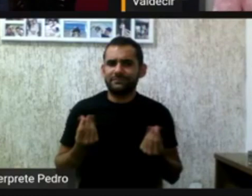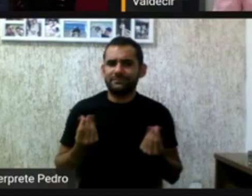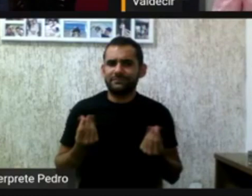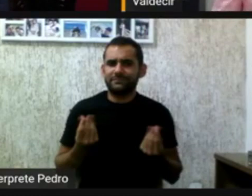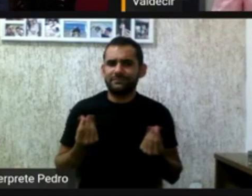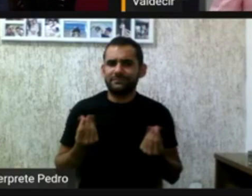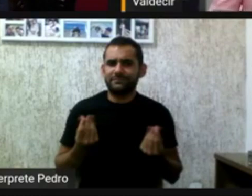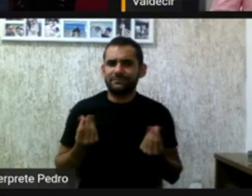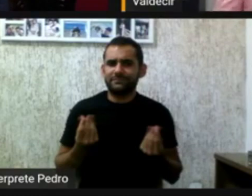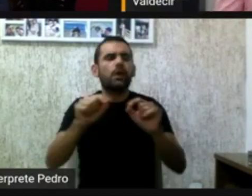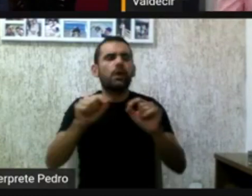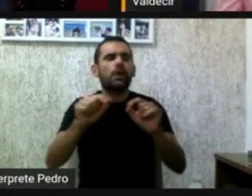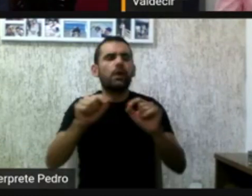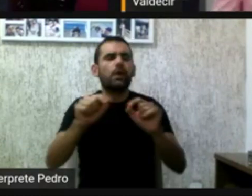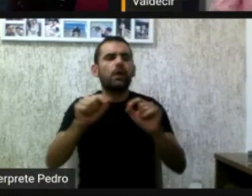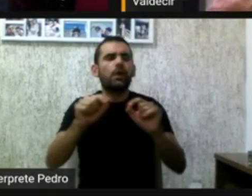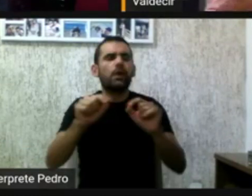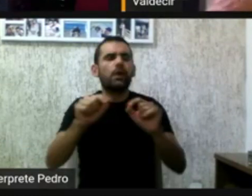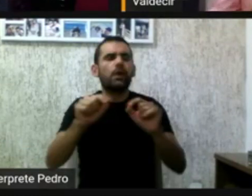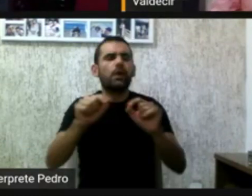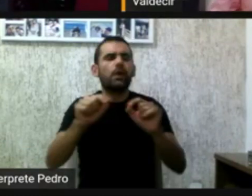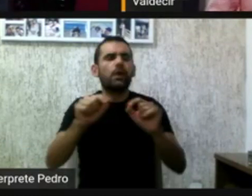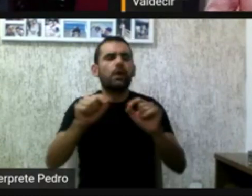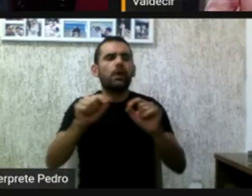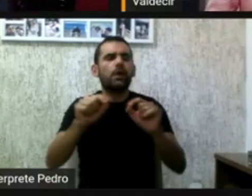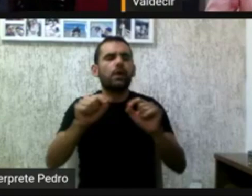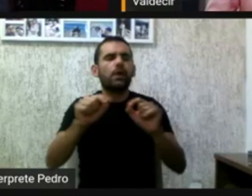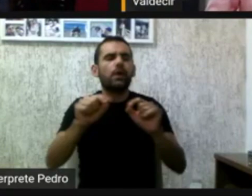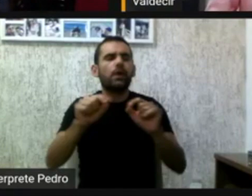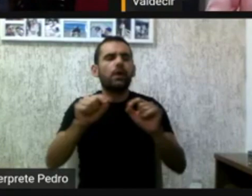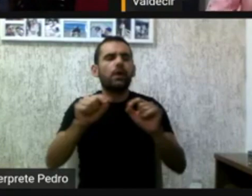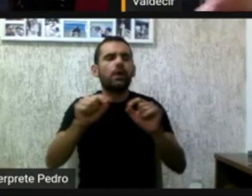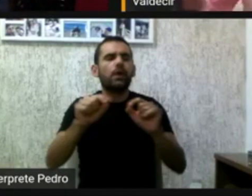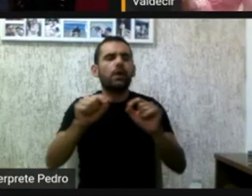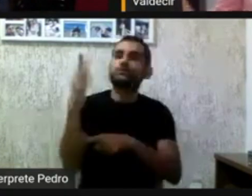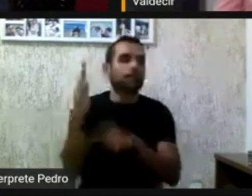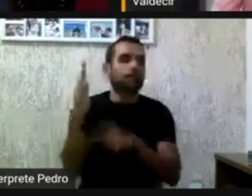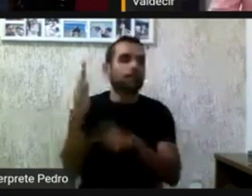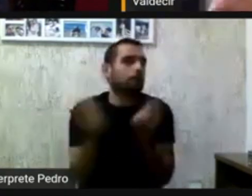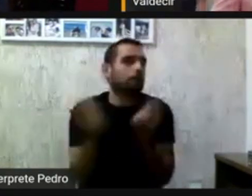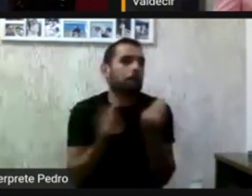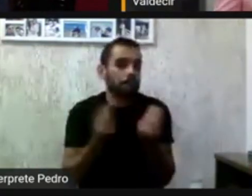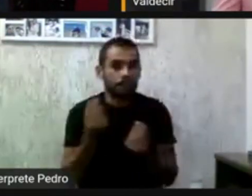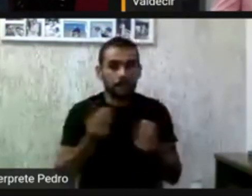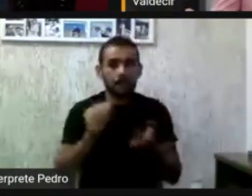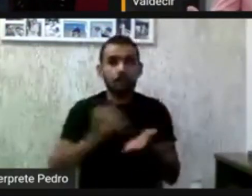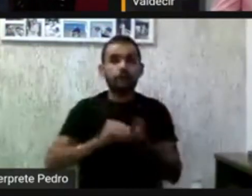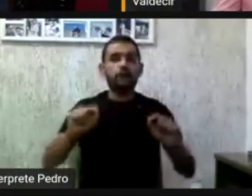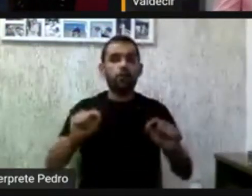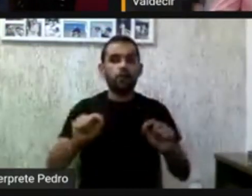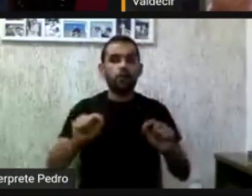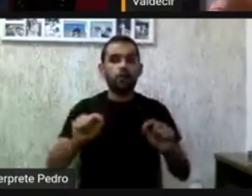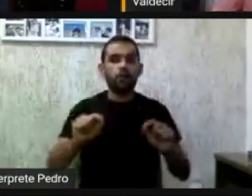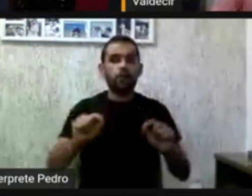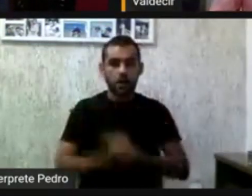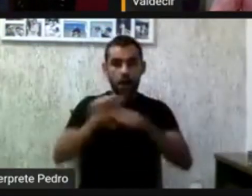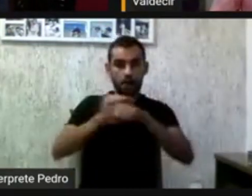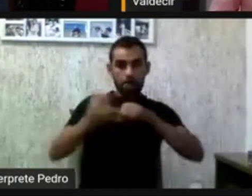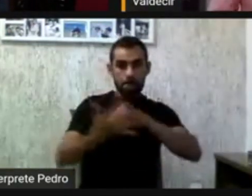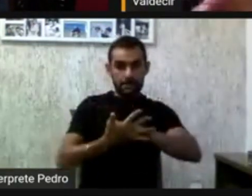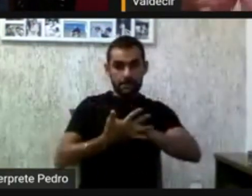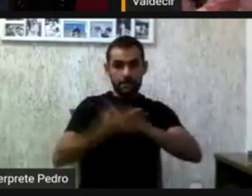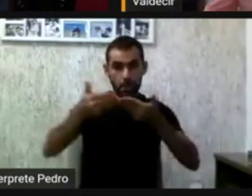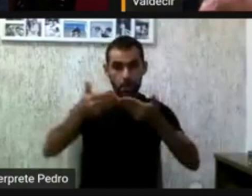verde? O nosso povo precisa o quê? O que que agora está faltando? Essa pandemia veio para nos fazer